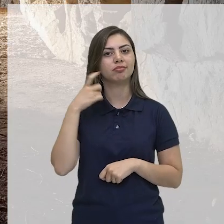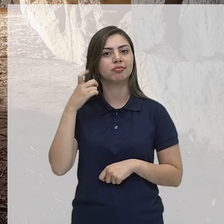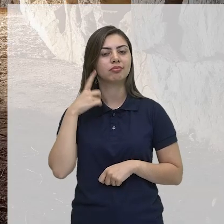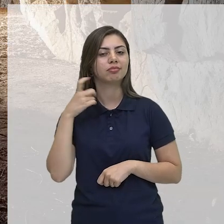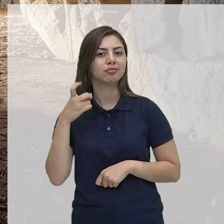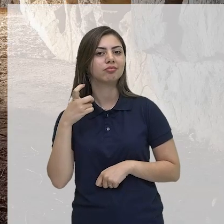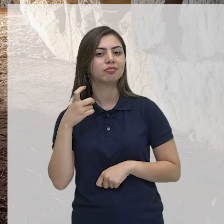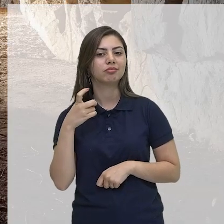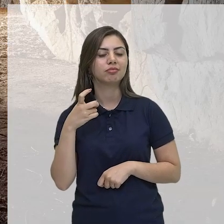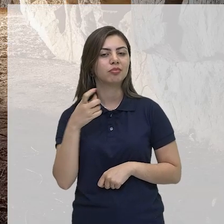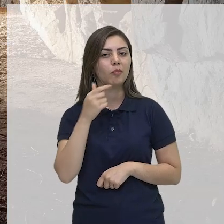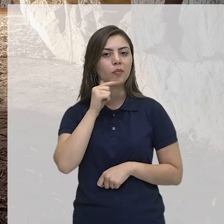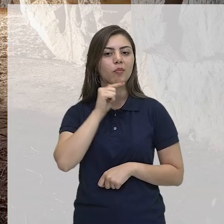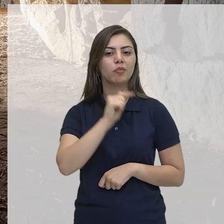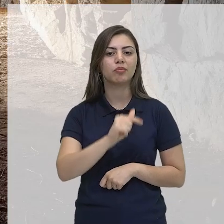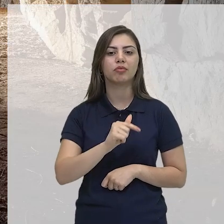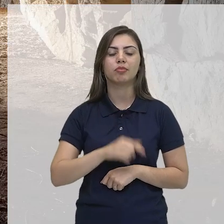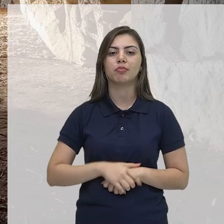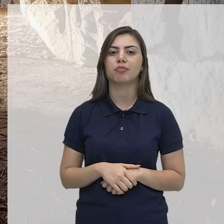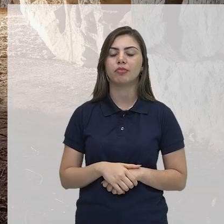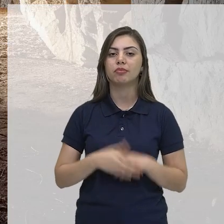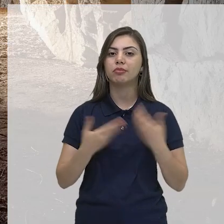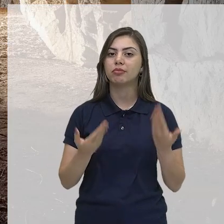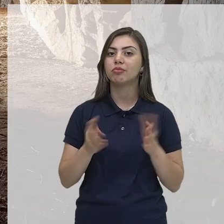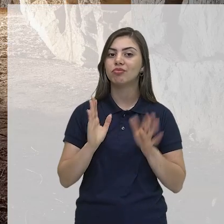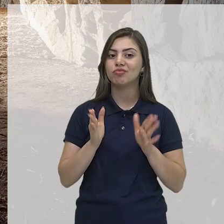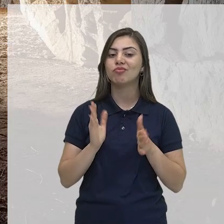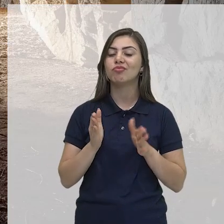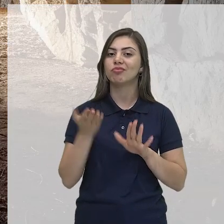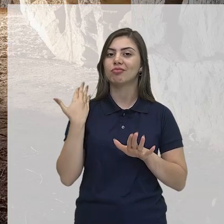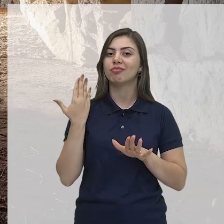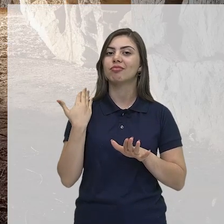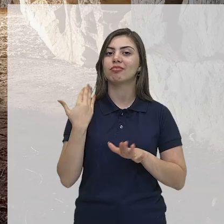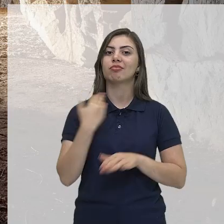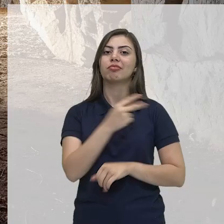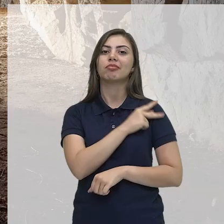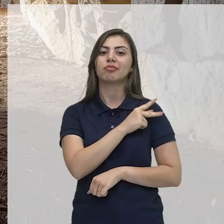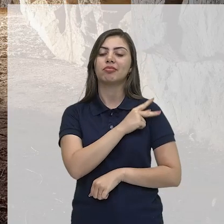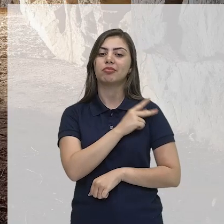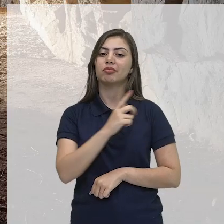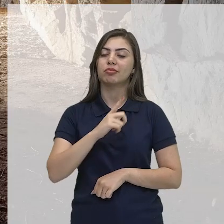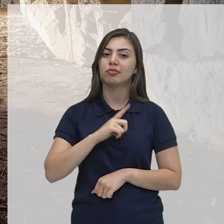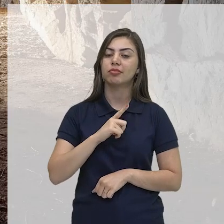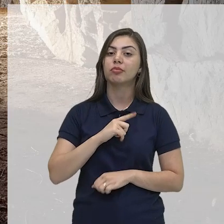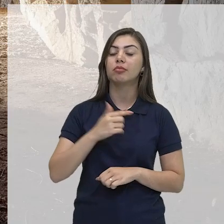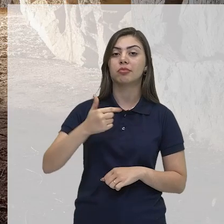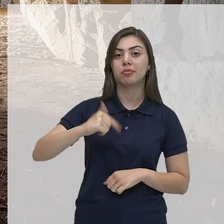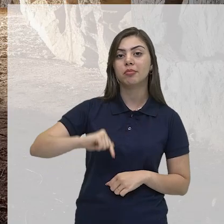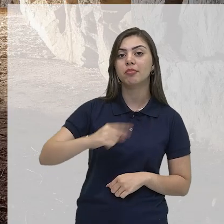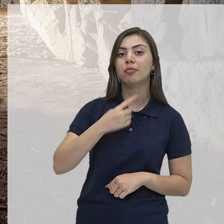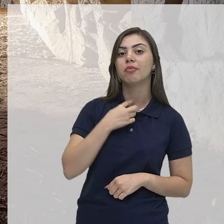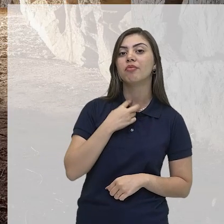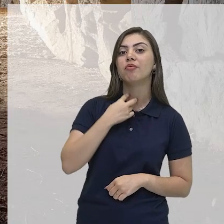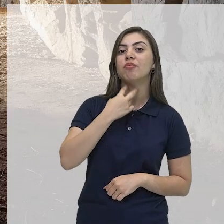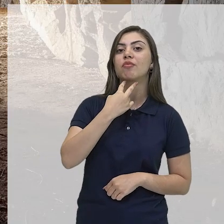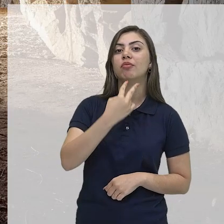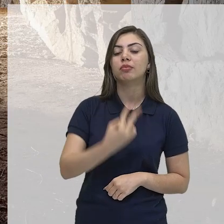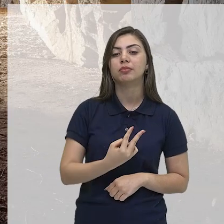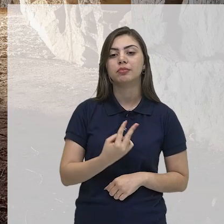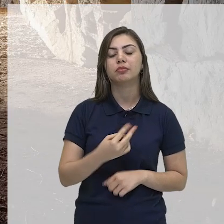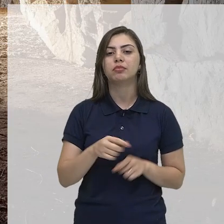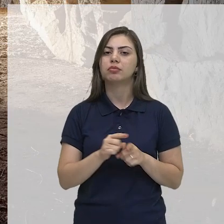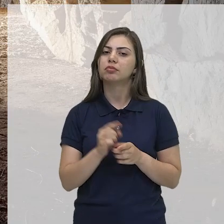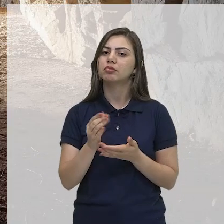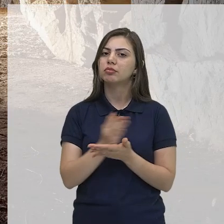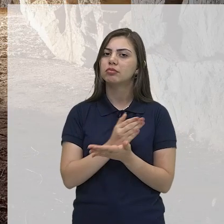som. Então, já existiam indícios desses sons, sons vocais e a utilização de